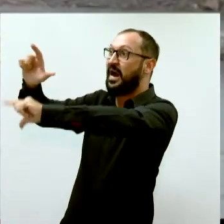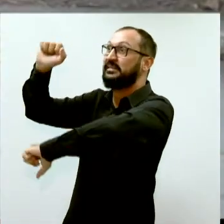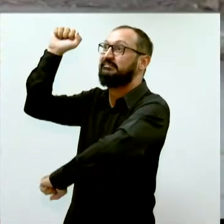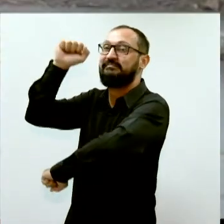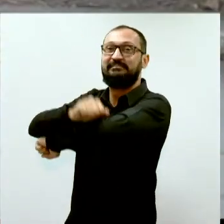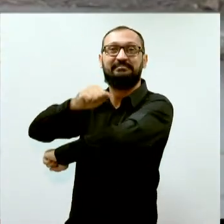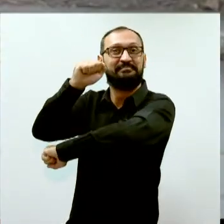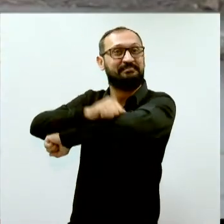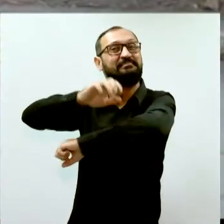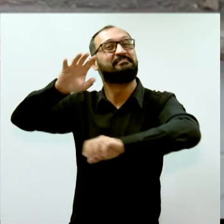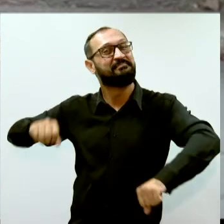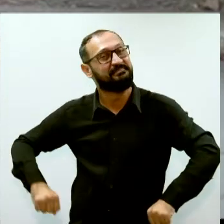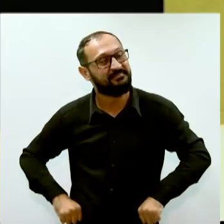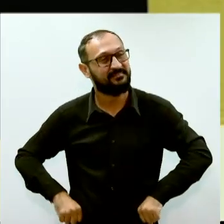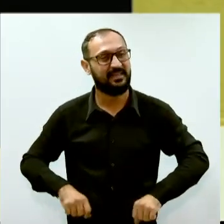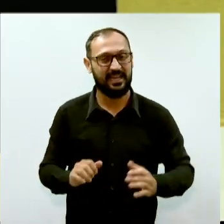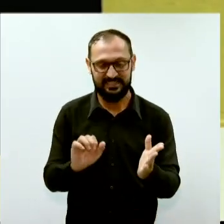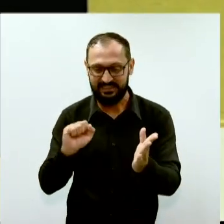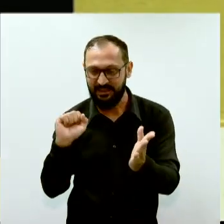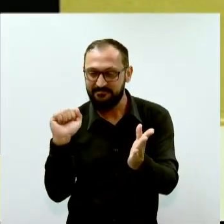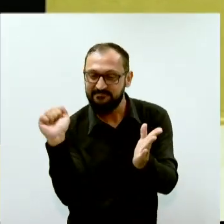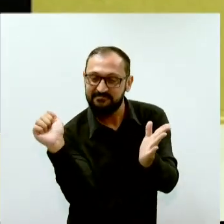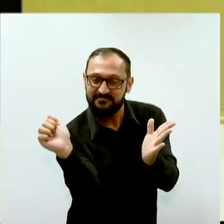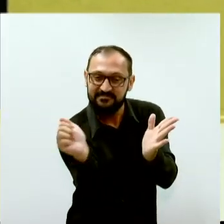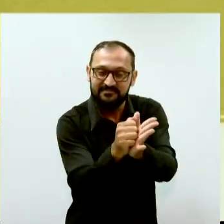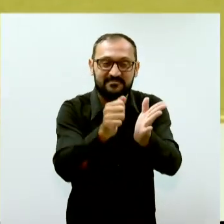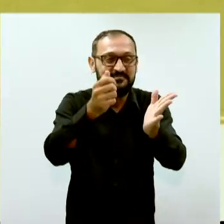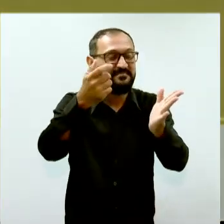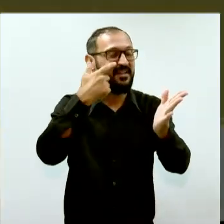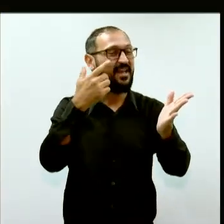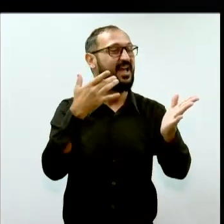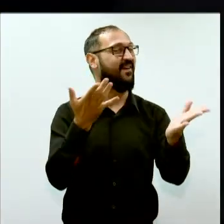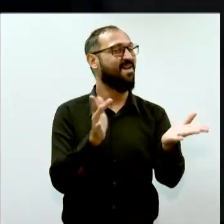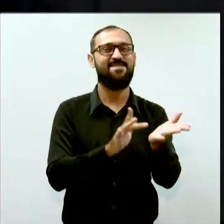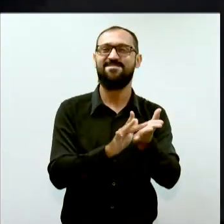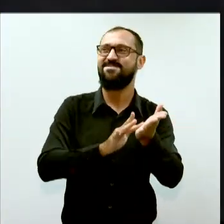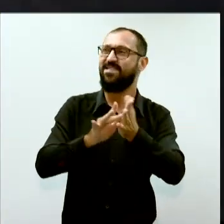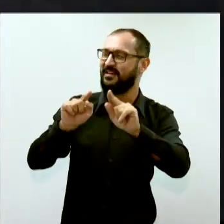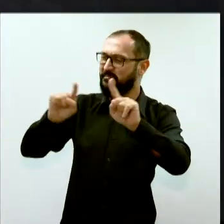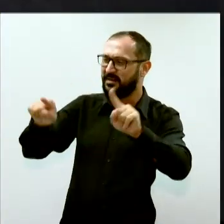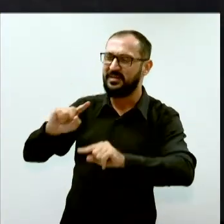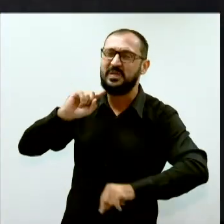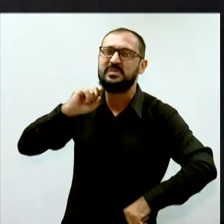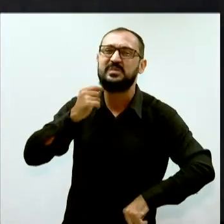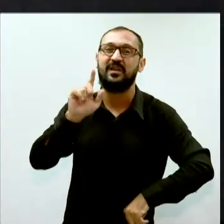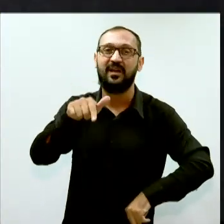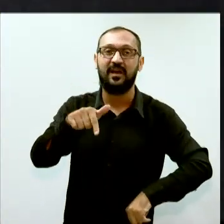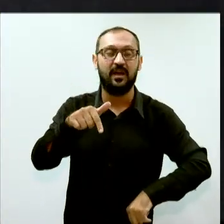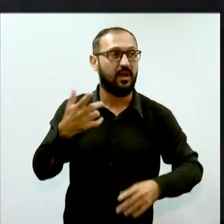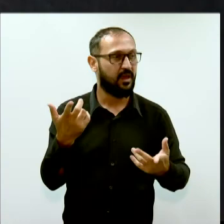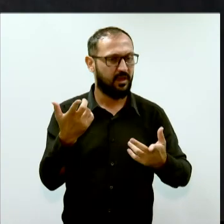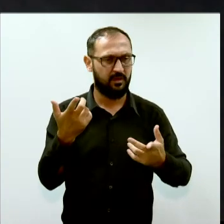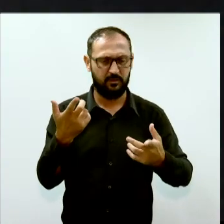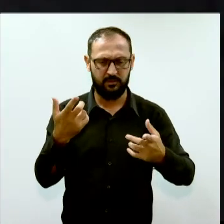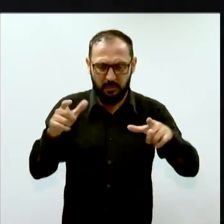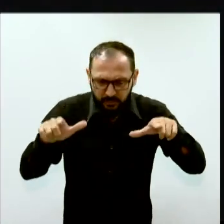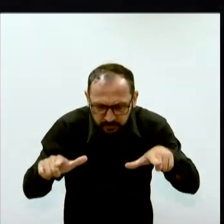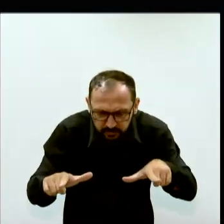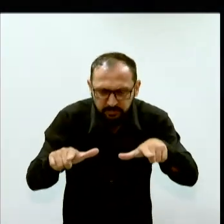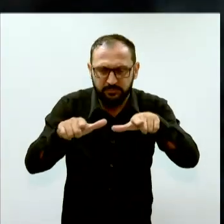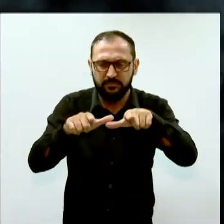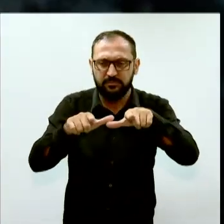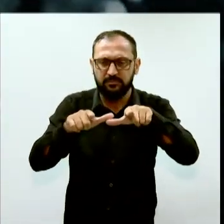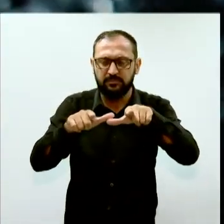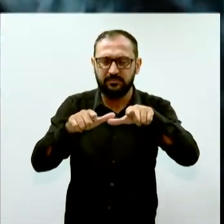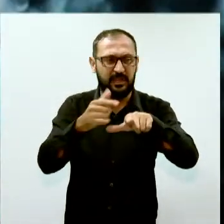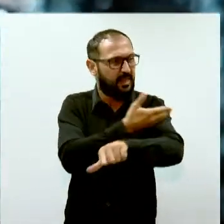janela. A pegada dela no barraco em falso, a parede suja é o passo quadrado